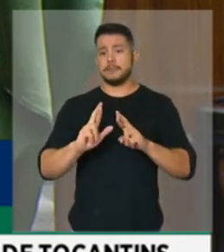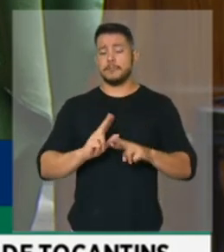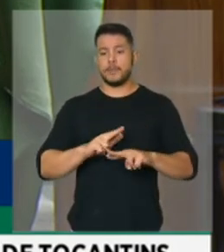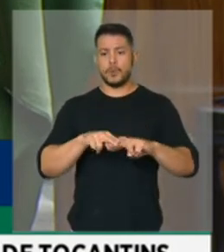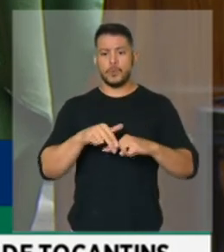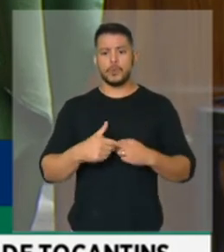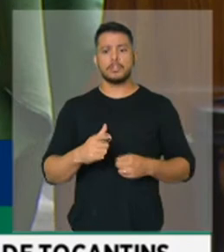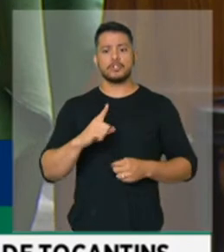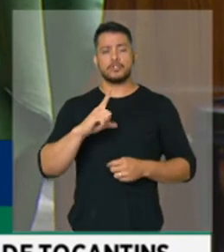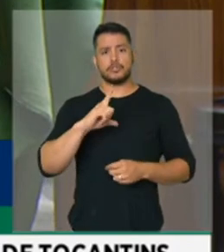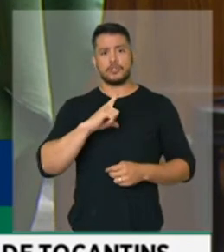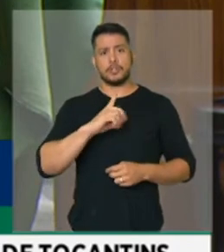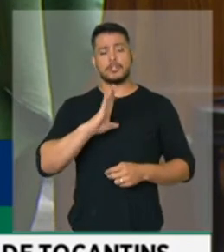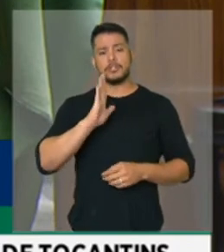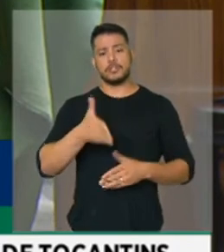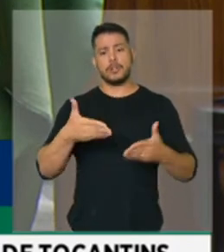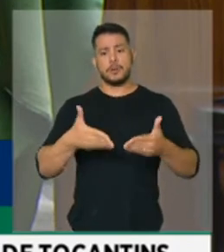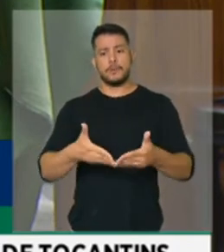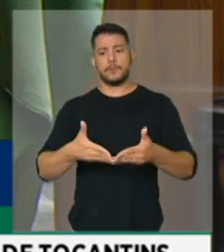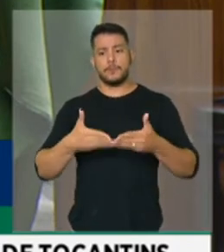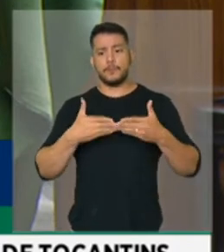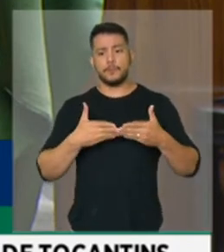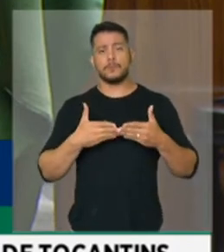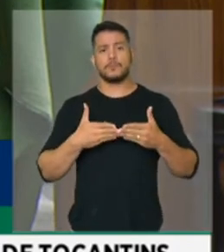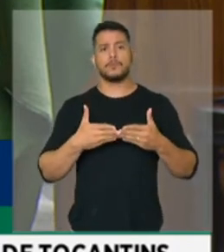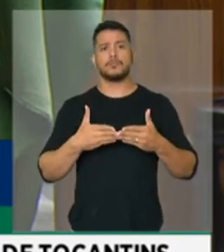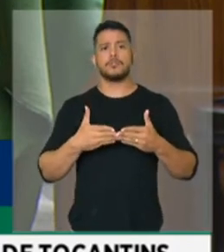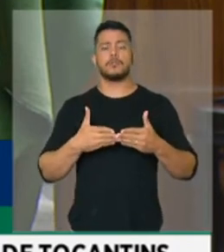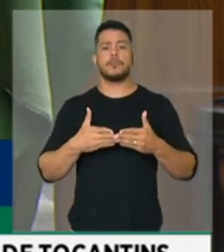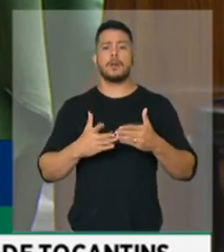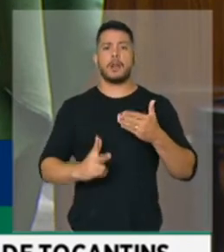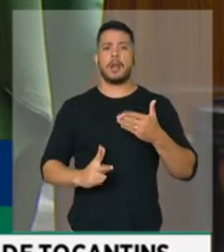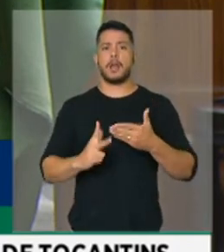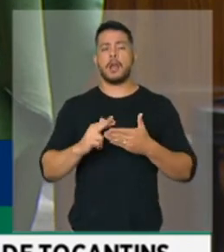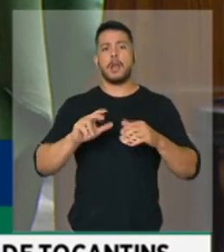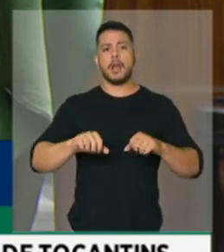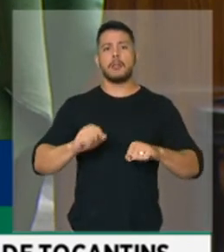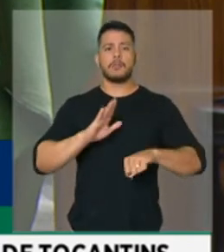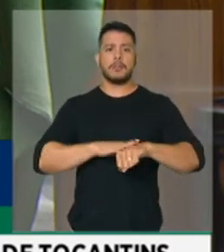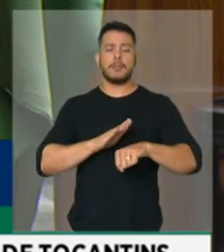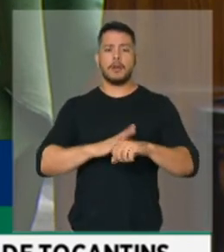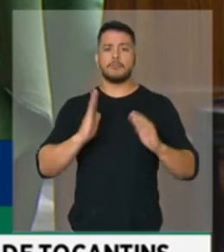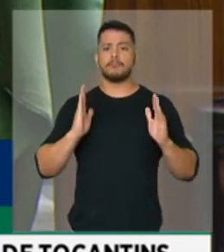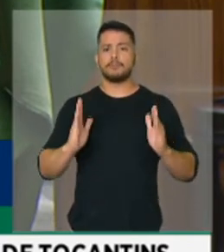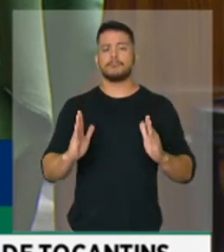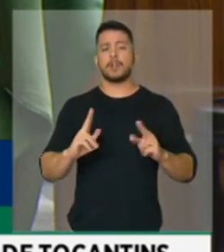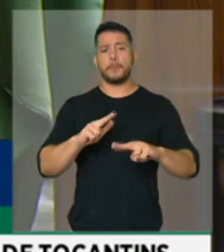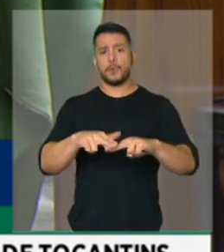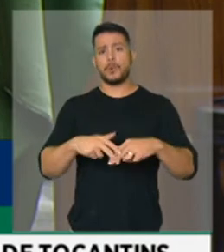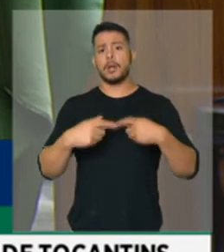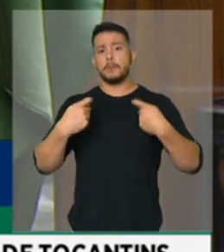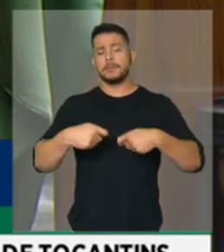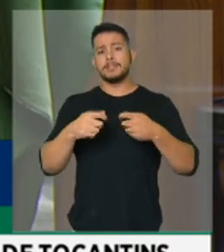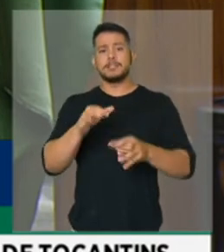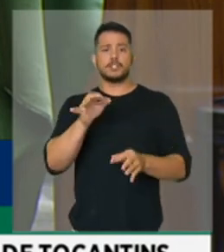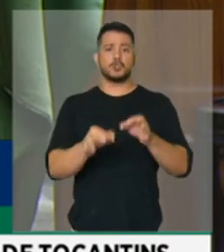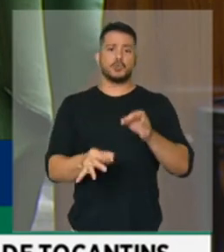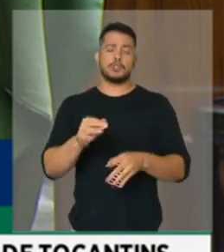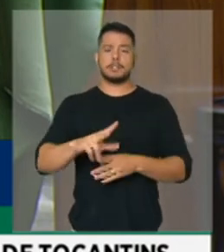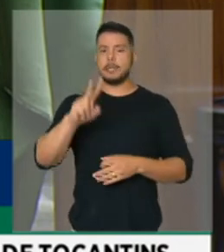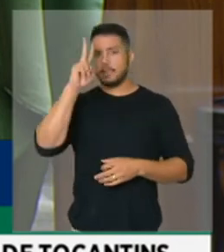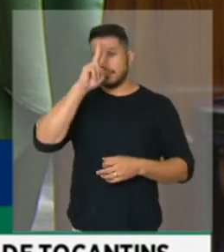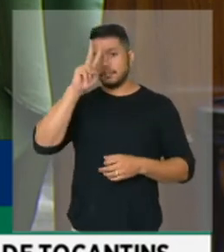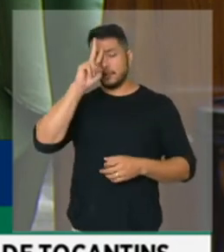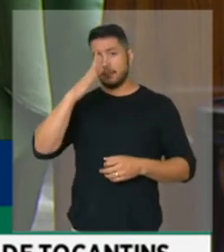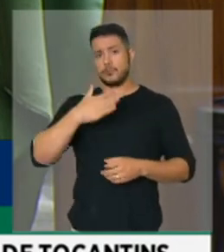um requerimento já aprovado da quebra de interstício, é para trazer justiça à história do meu Estado e permitir que a